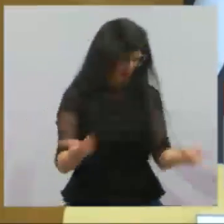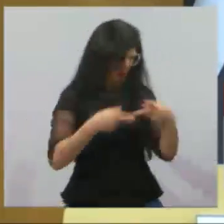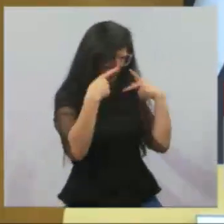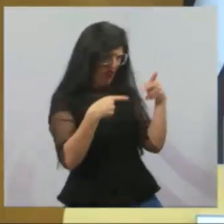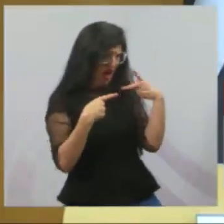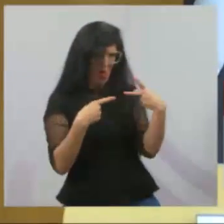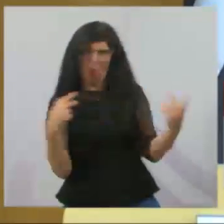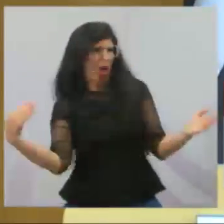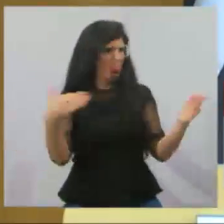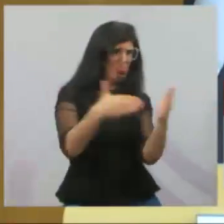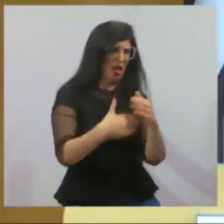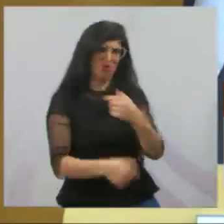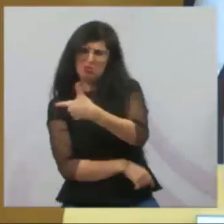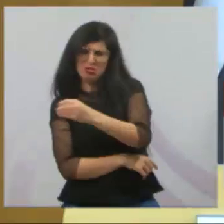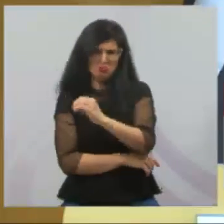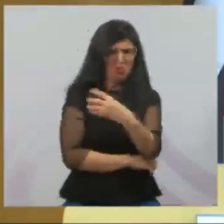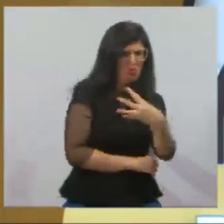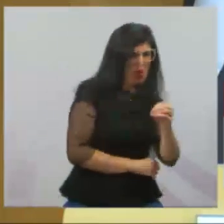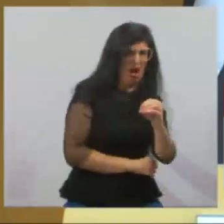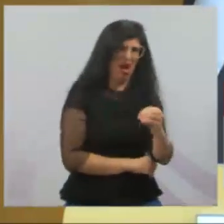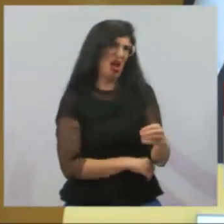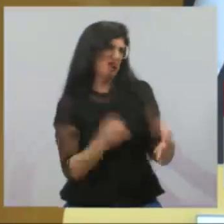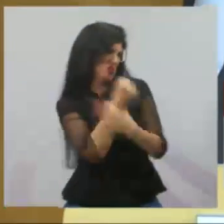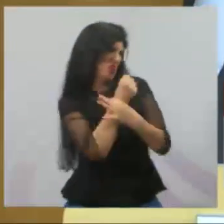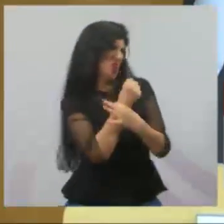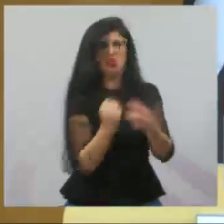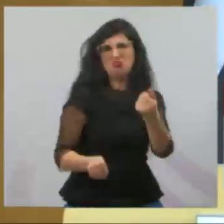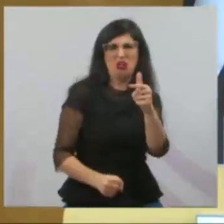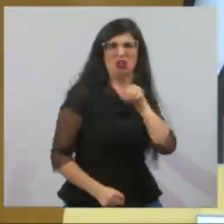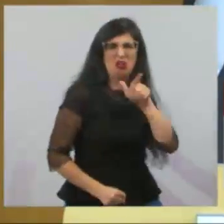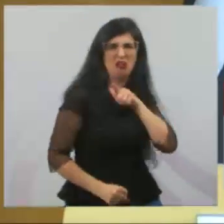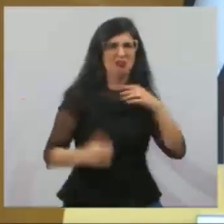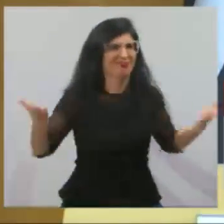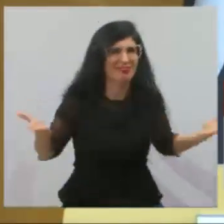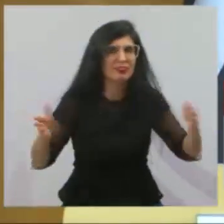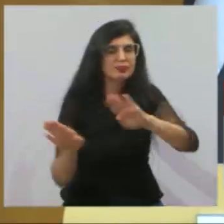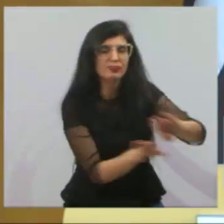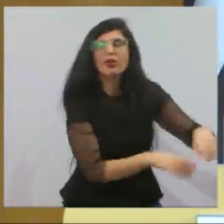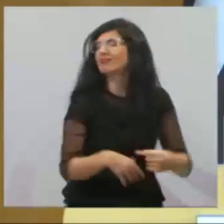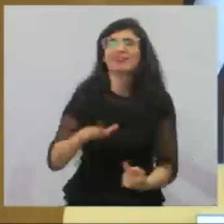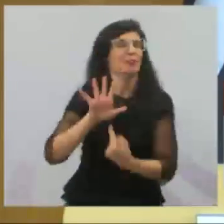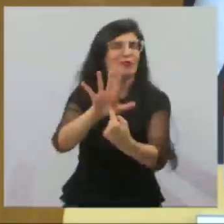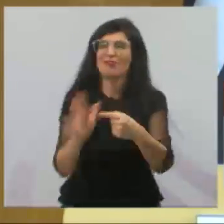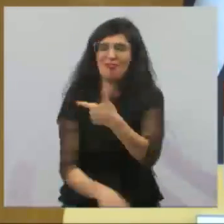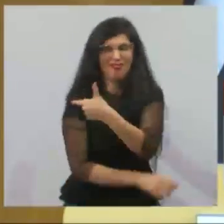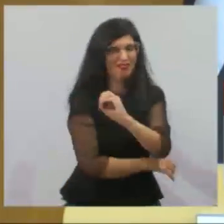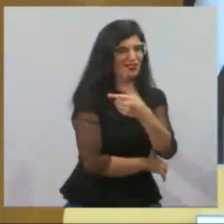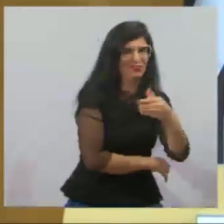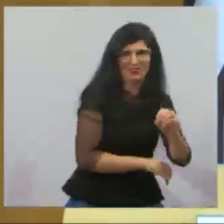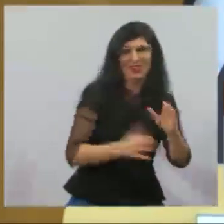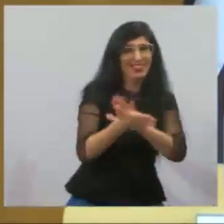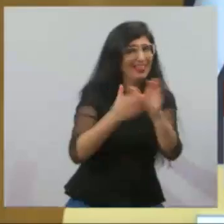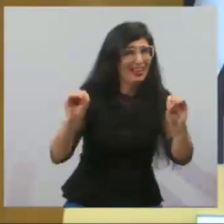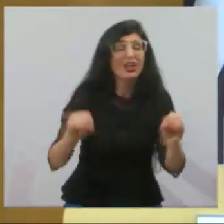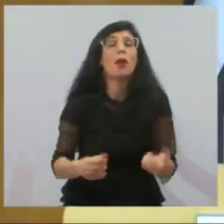a avaliação pecuniária previdenciária de 2020. Ele apresentou para a gente